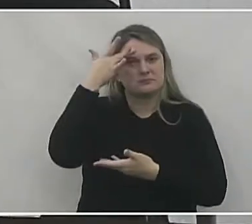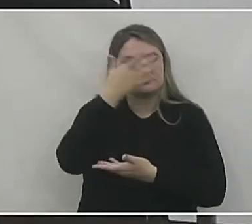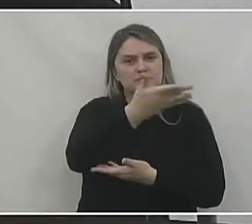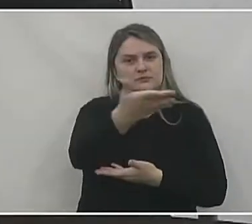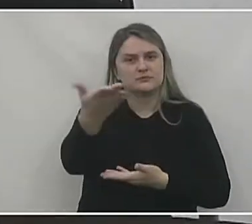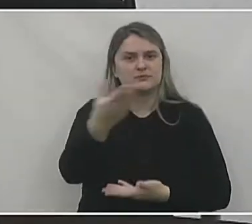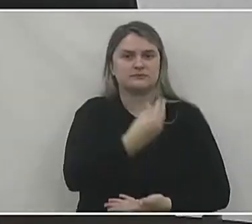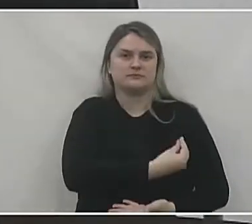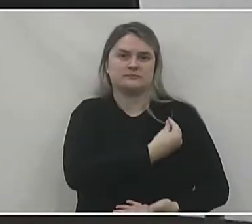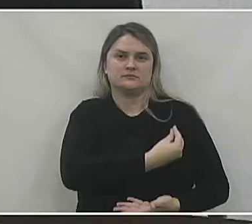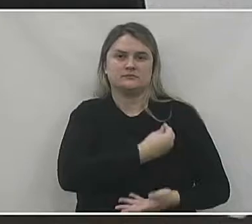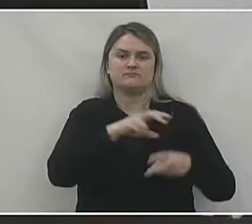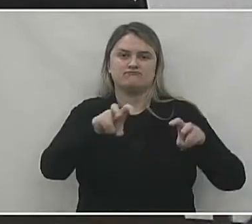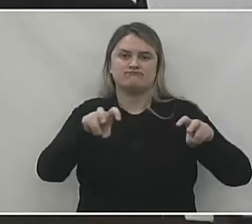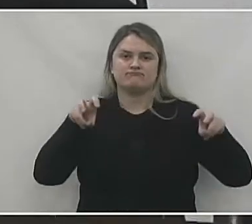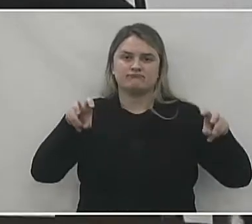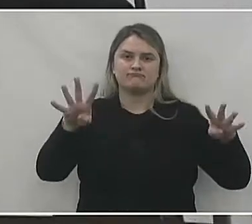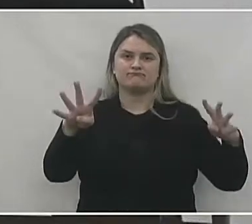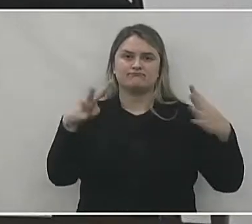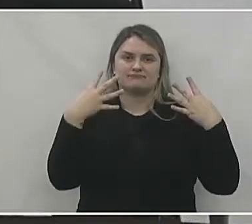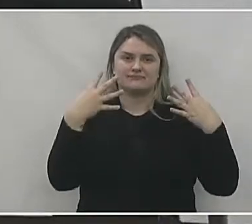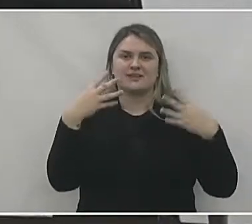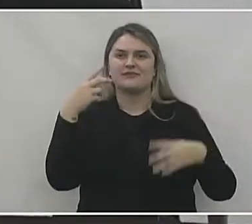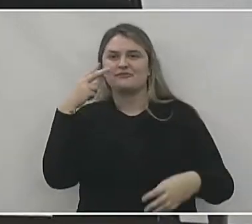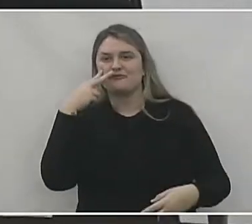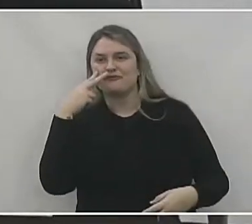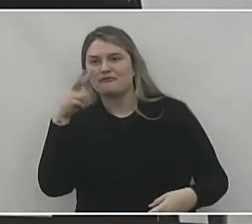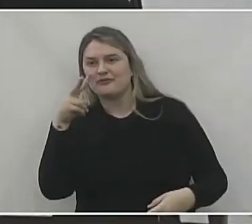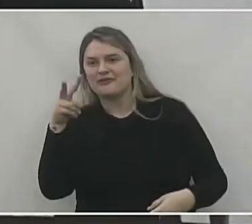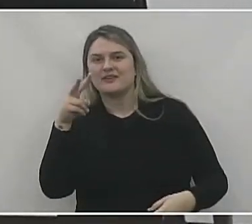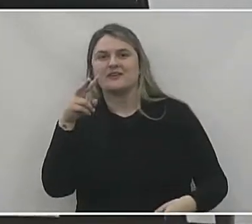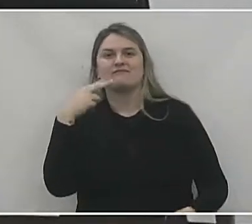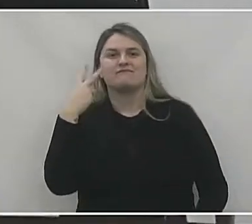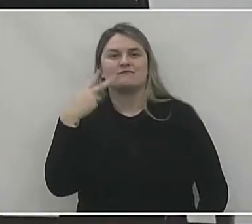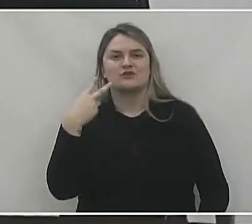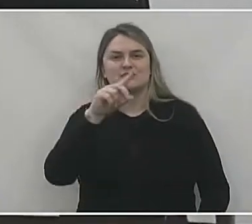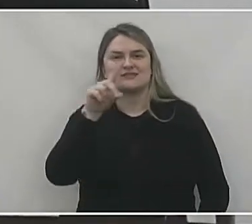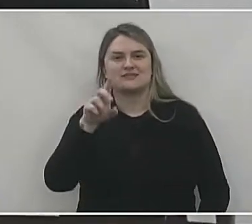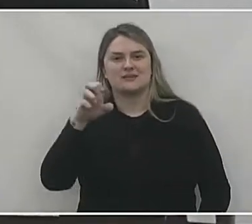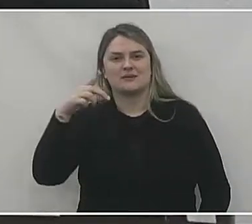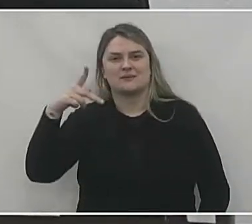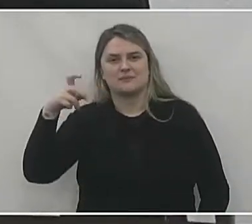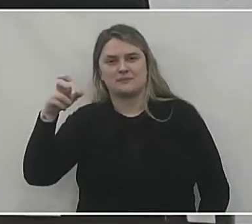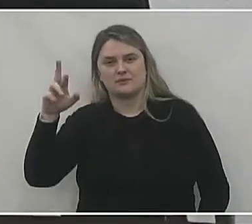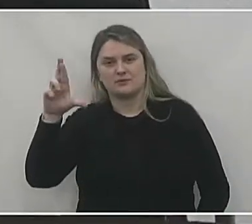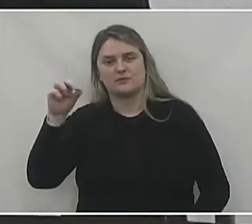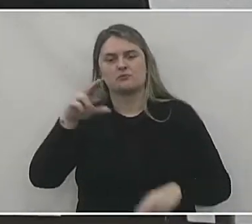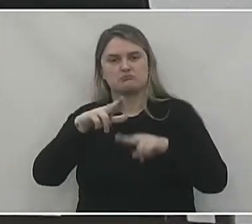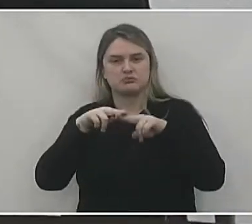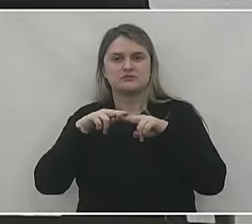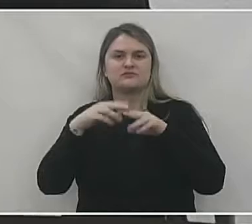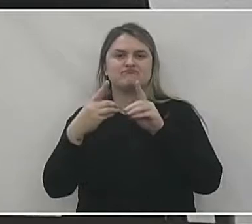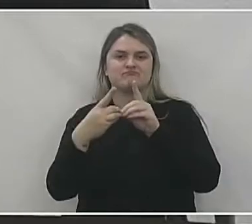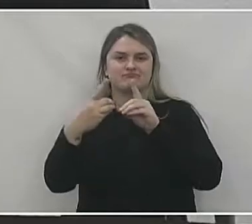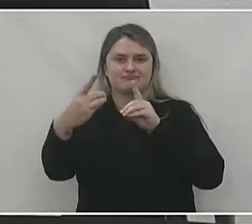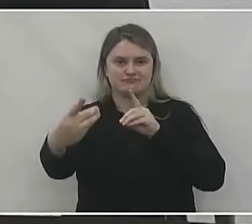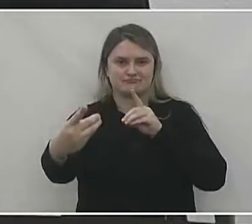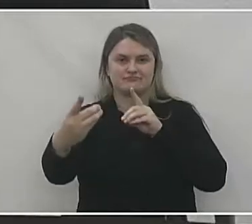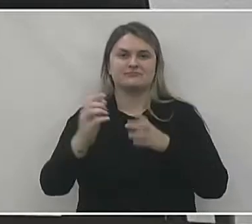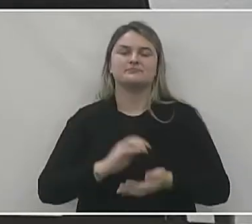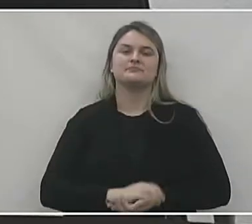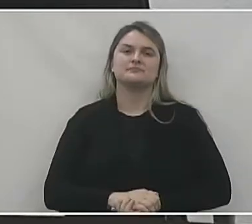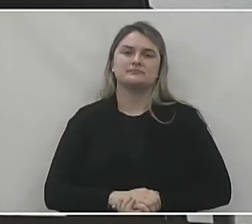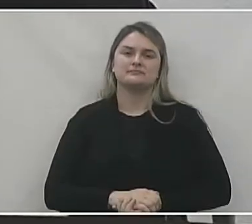que estão assistindo. Estou vendo o Zé Pedro, vereador, lá longe, mas é para manter o